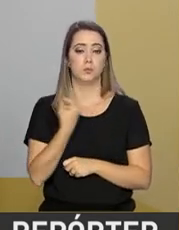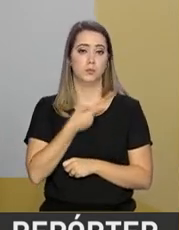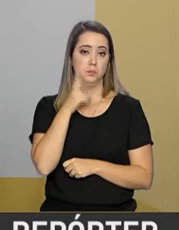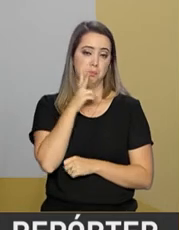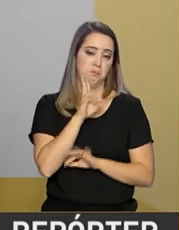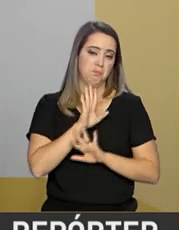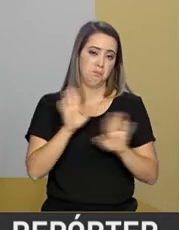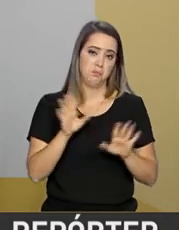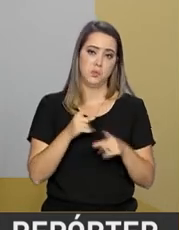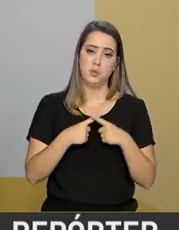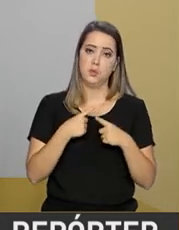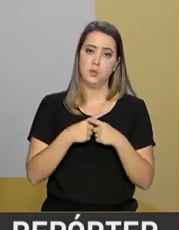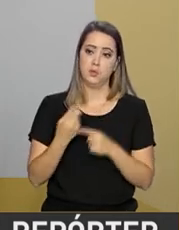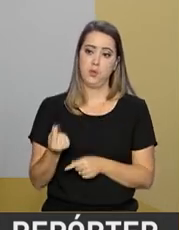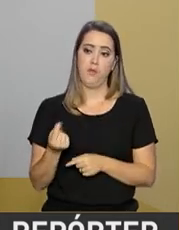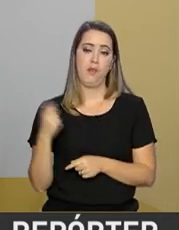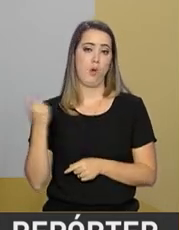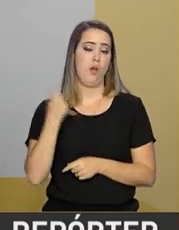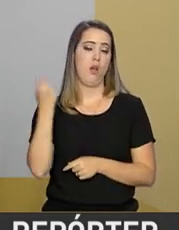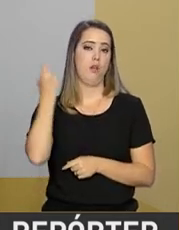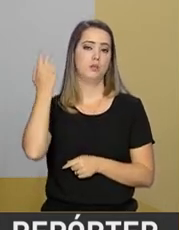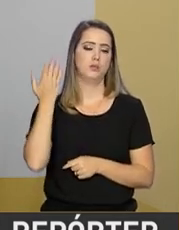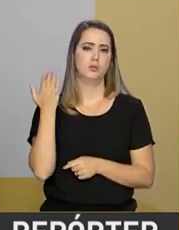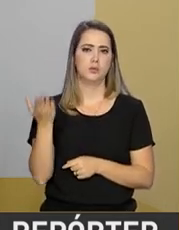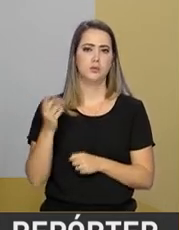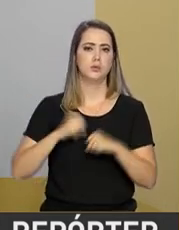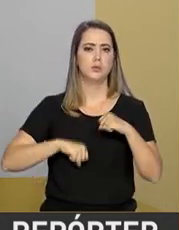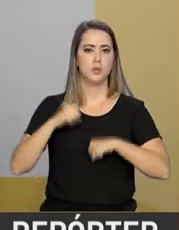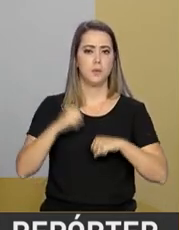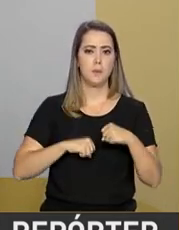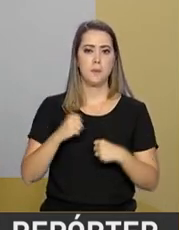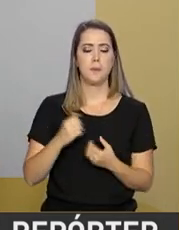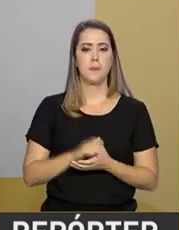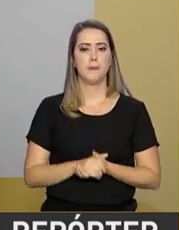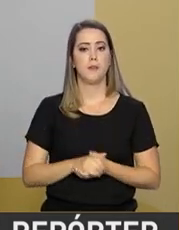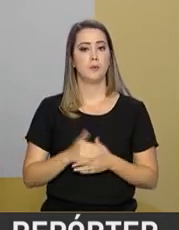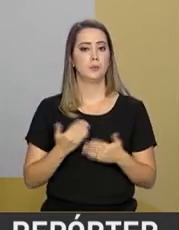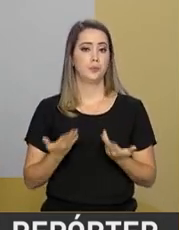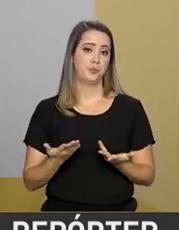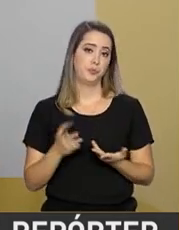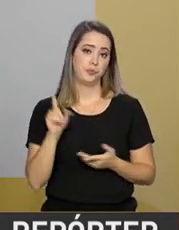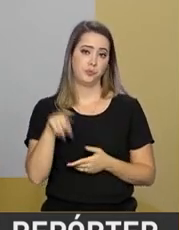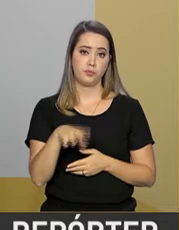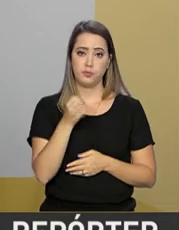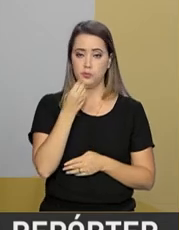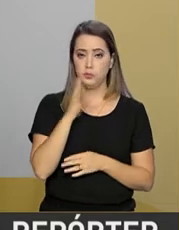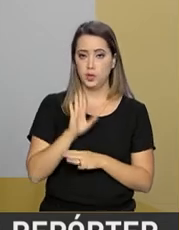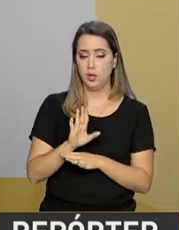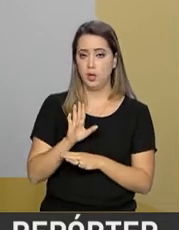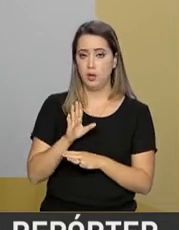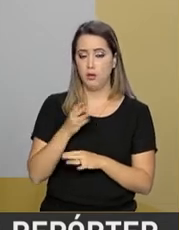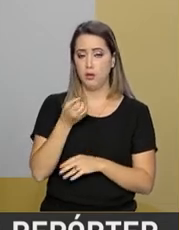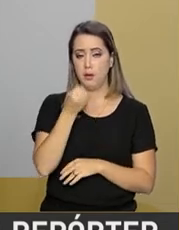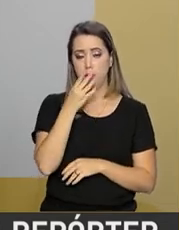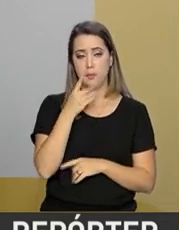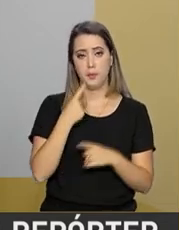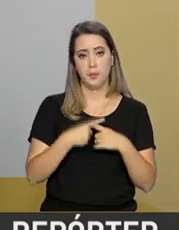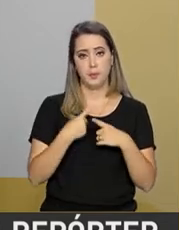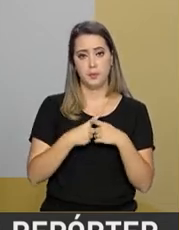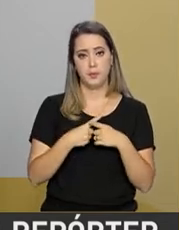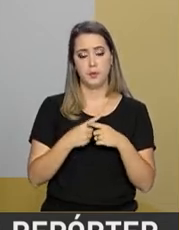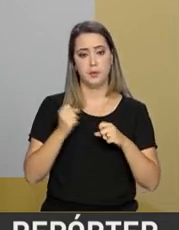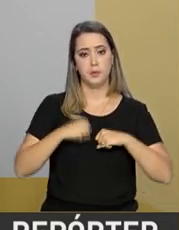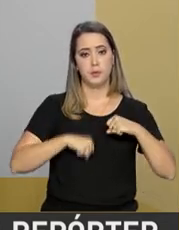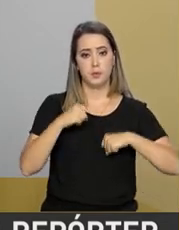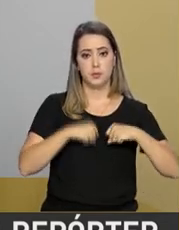porque aumenta o custo da indústria americana beneficia a a a